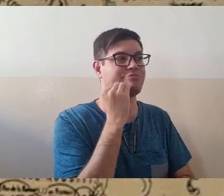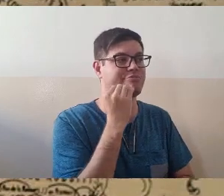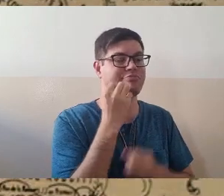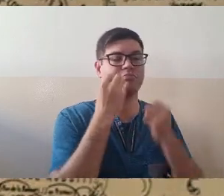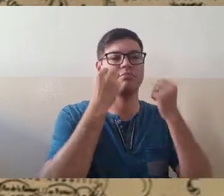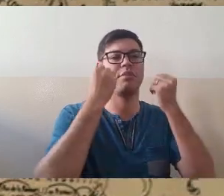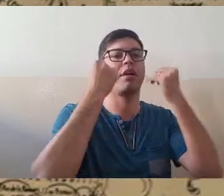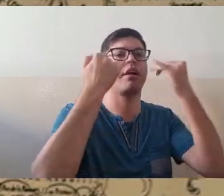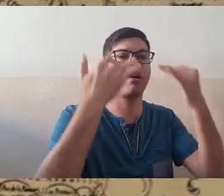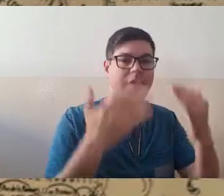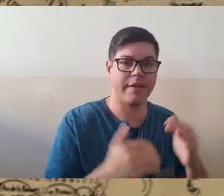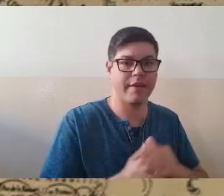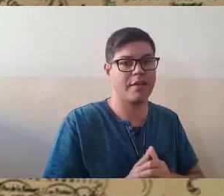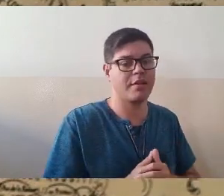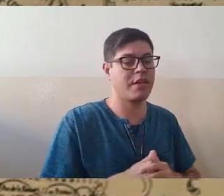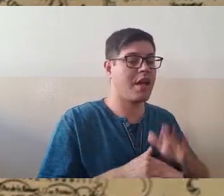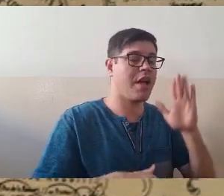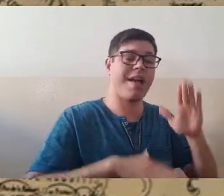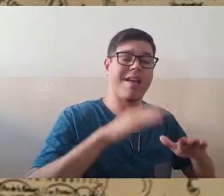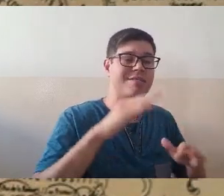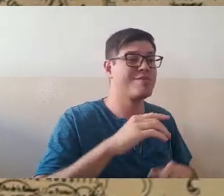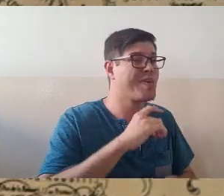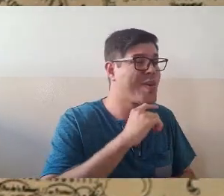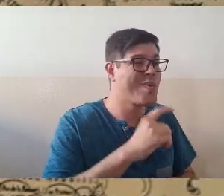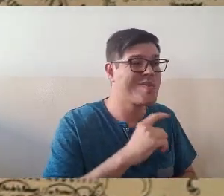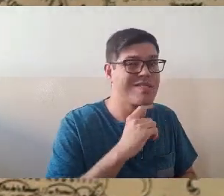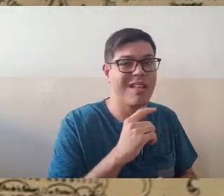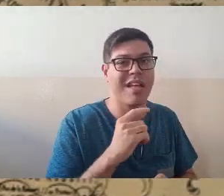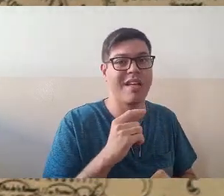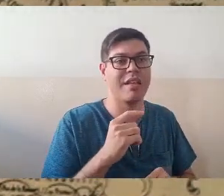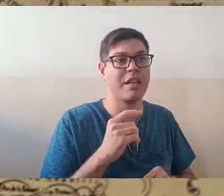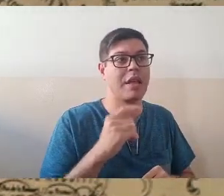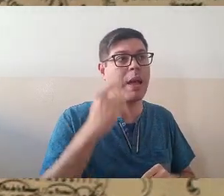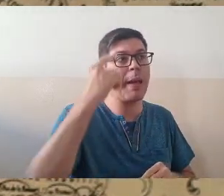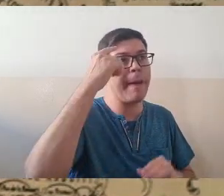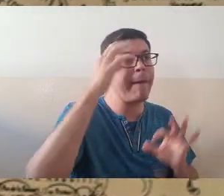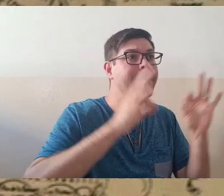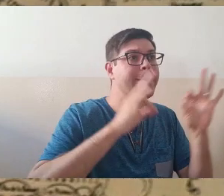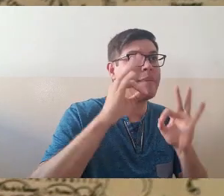pessoas que nem tudo sai da maneira como a gente deseja. Por exemplo,